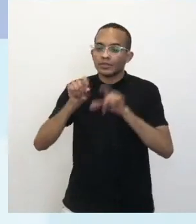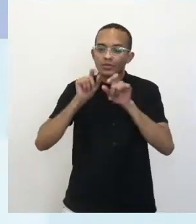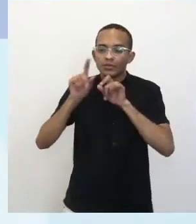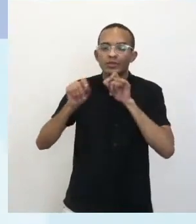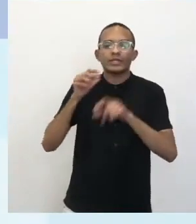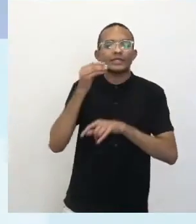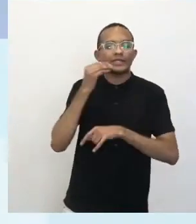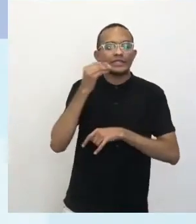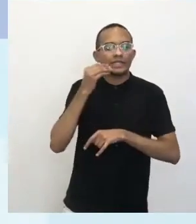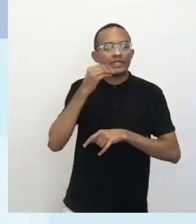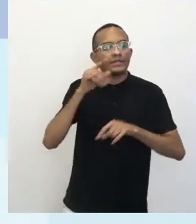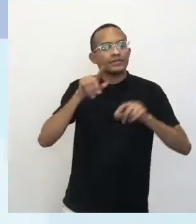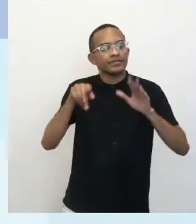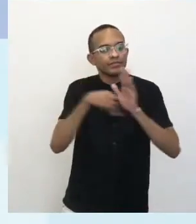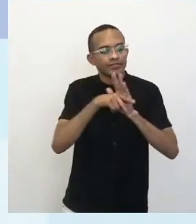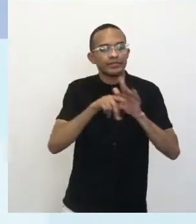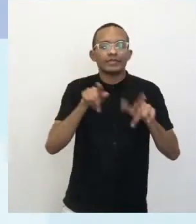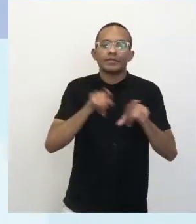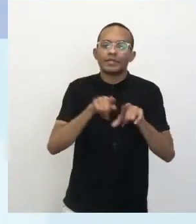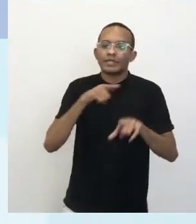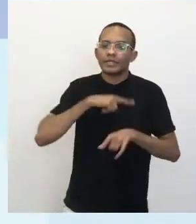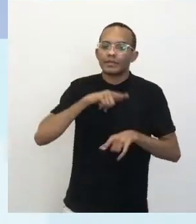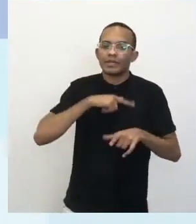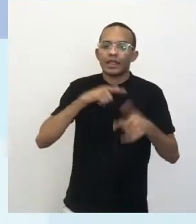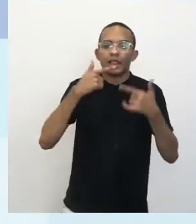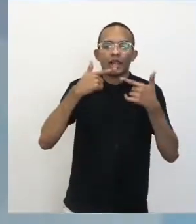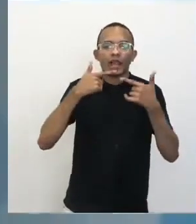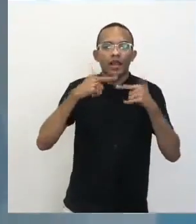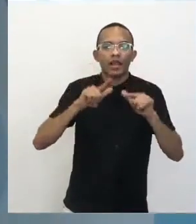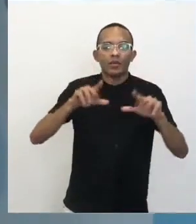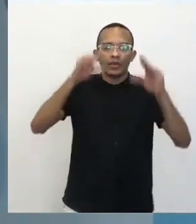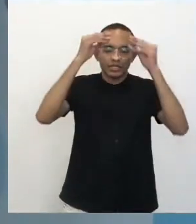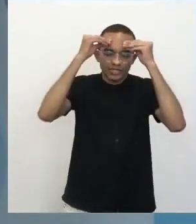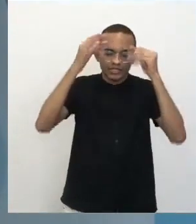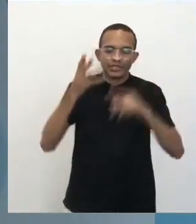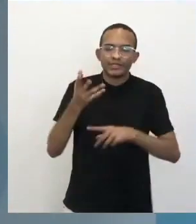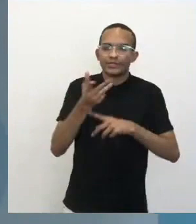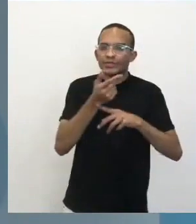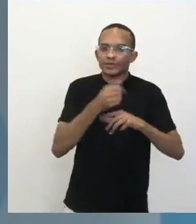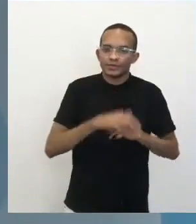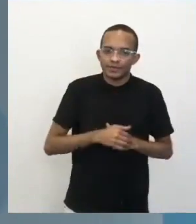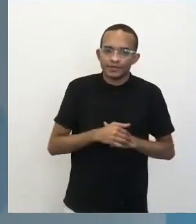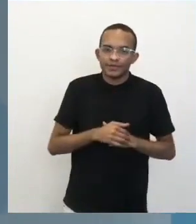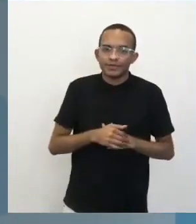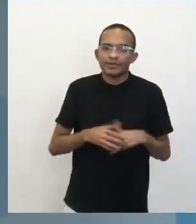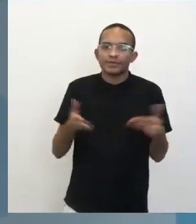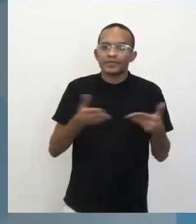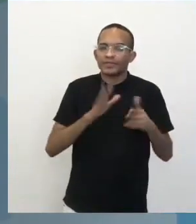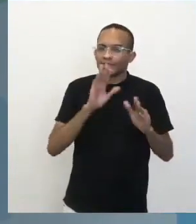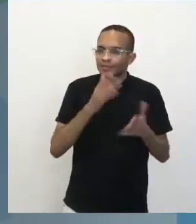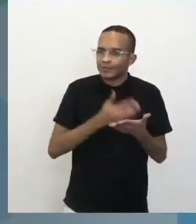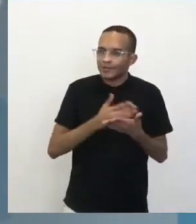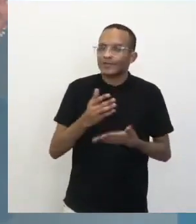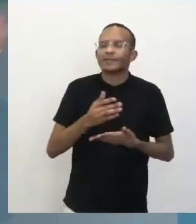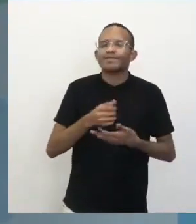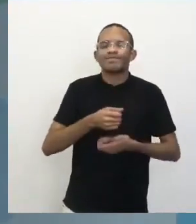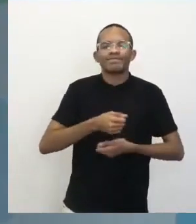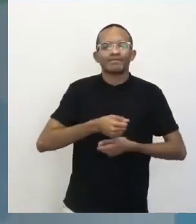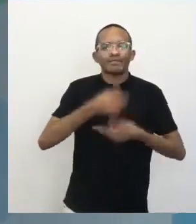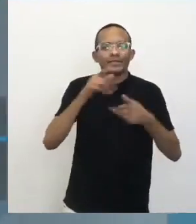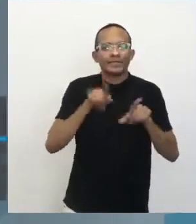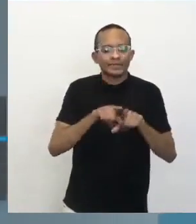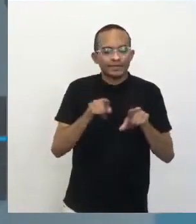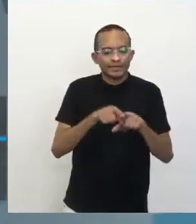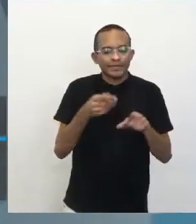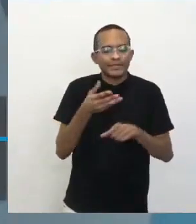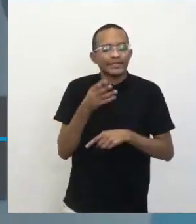e teste de elementos e gramática das linguagens artísticas. Agora já vamos começar, né,